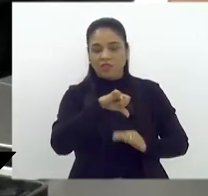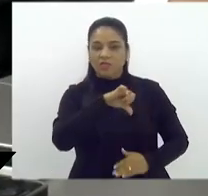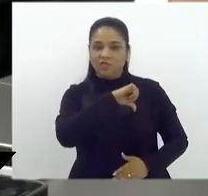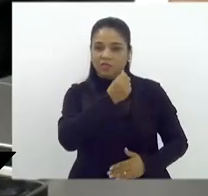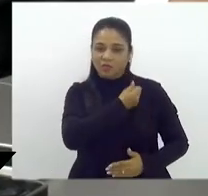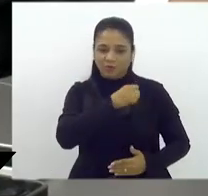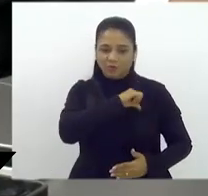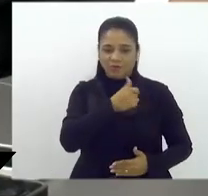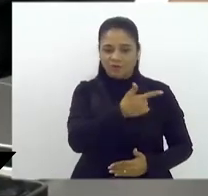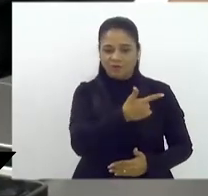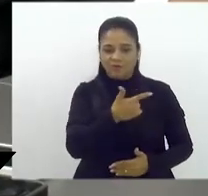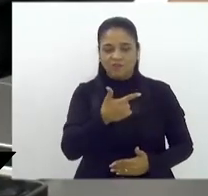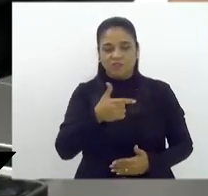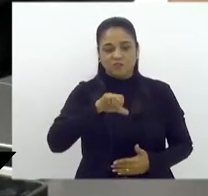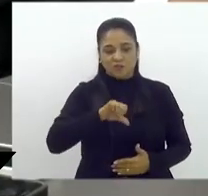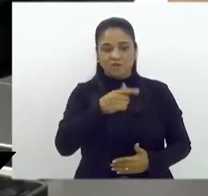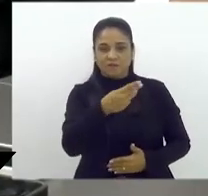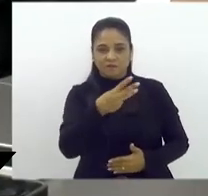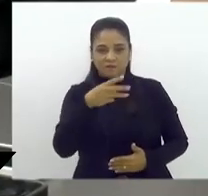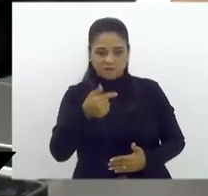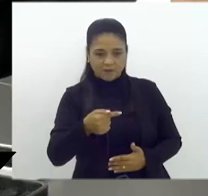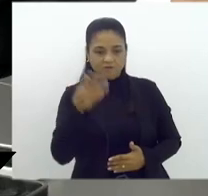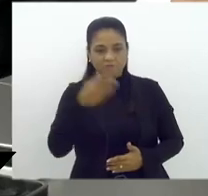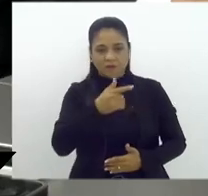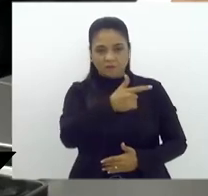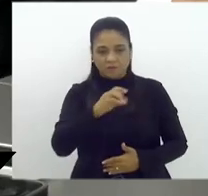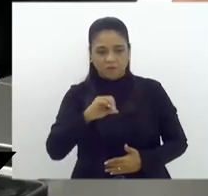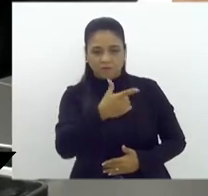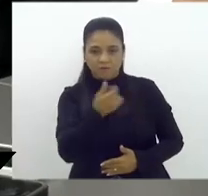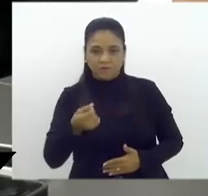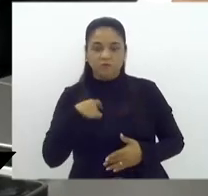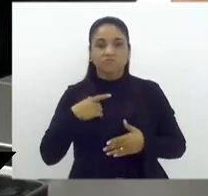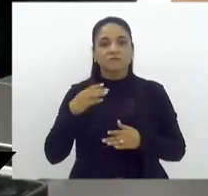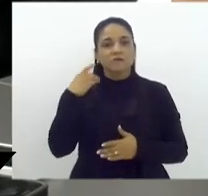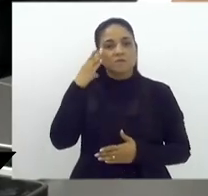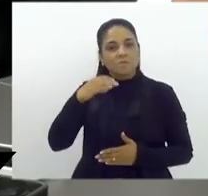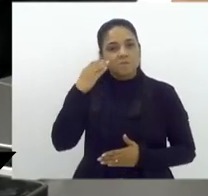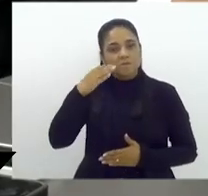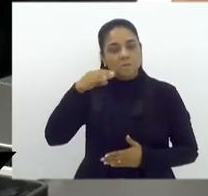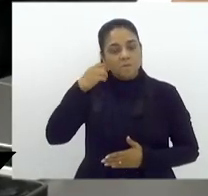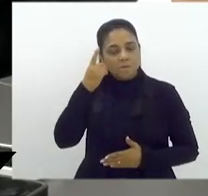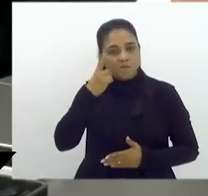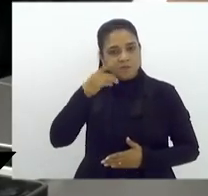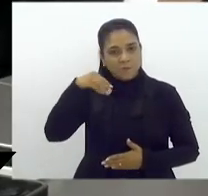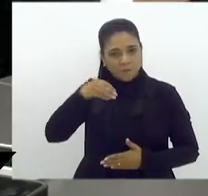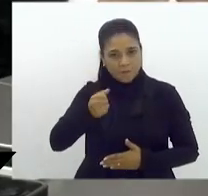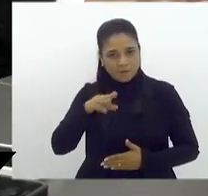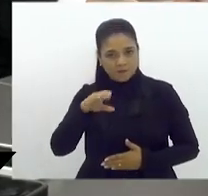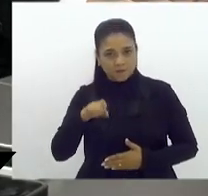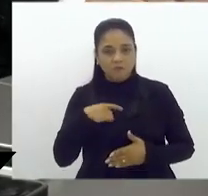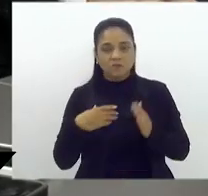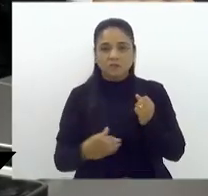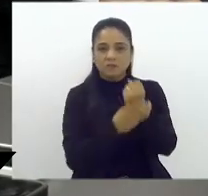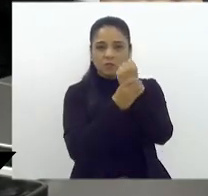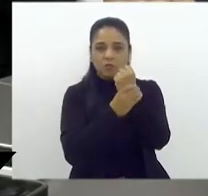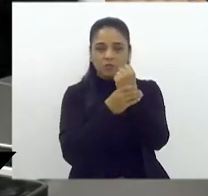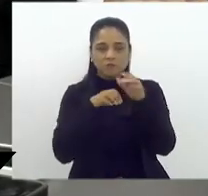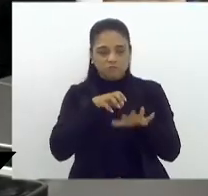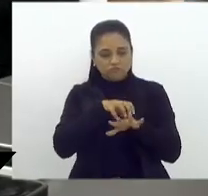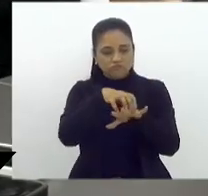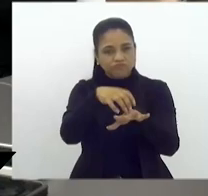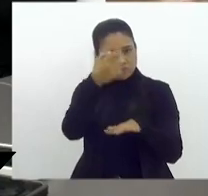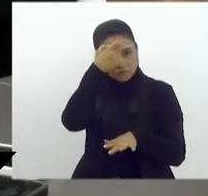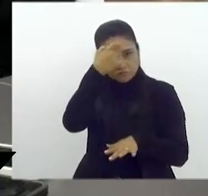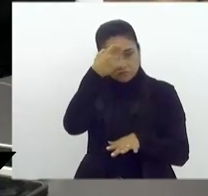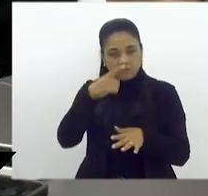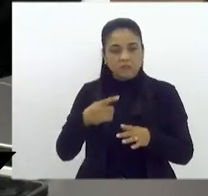2937 de 2020, de autoria do deputado Carlos Macedo, que dispõe sobre a criação do Programa Estadual de Conscientização sobre Segurança no Trânsito e